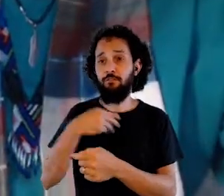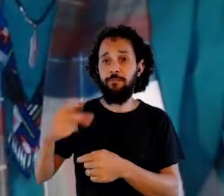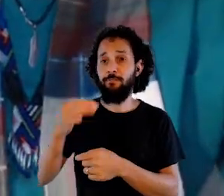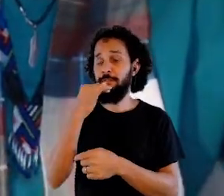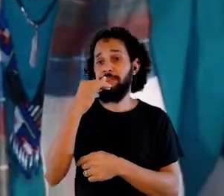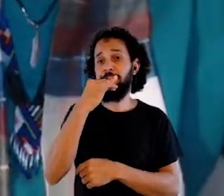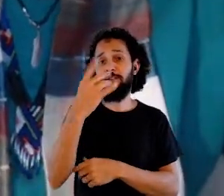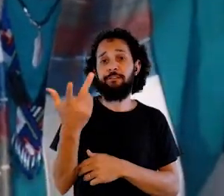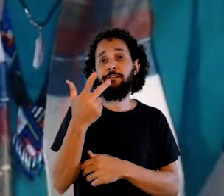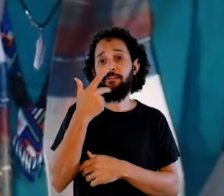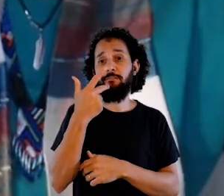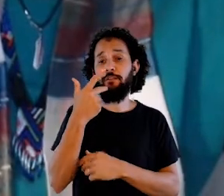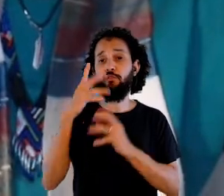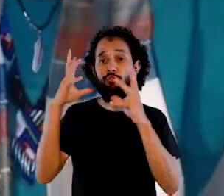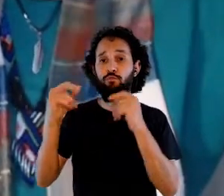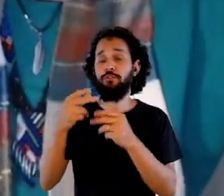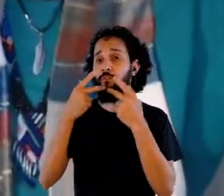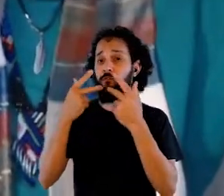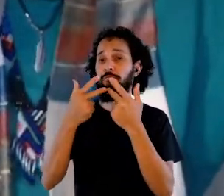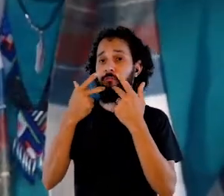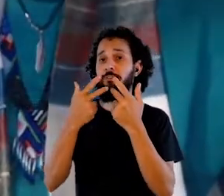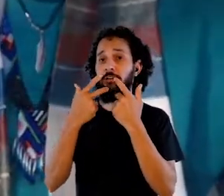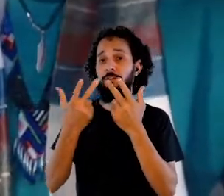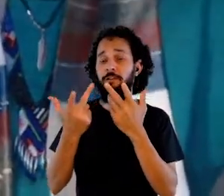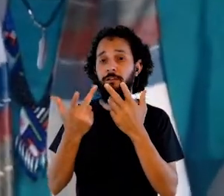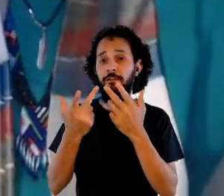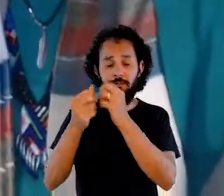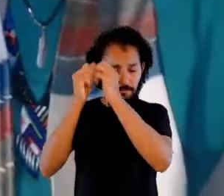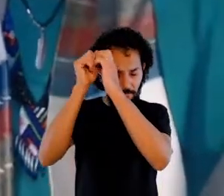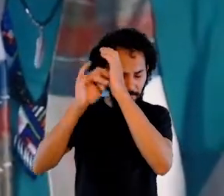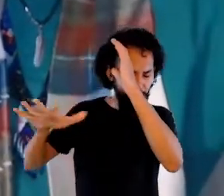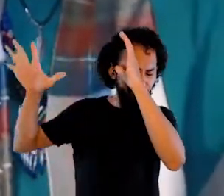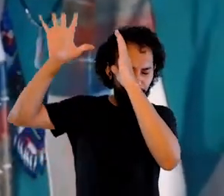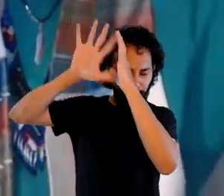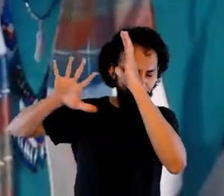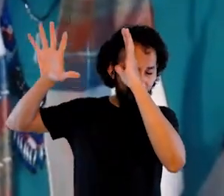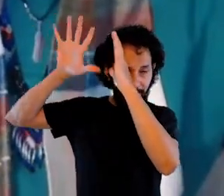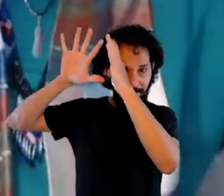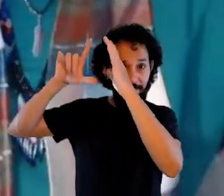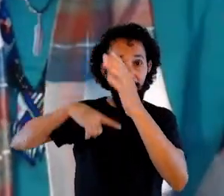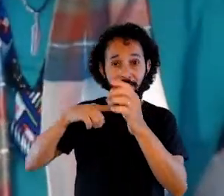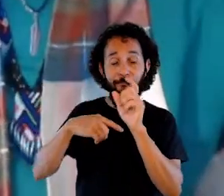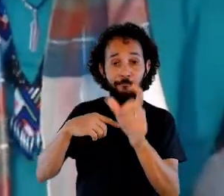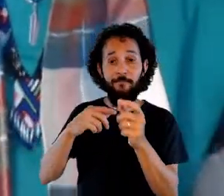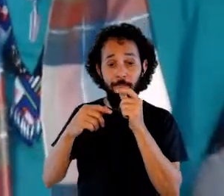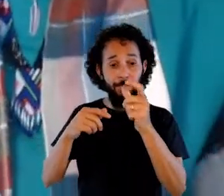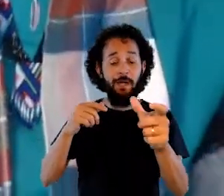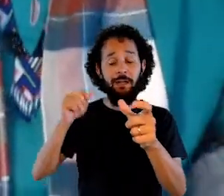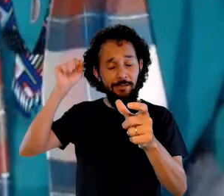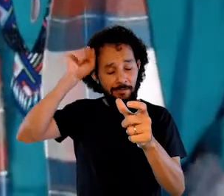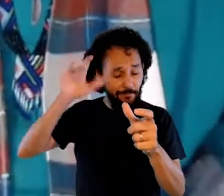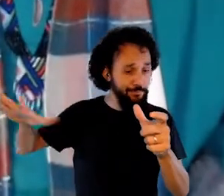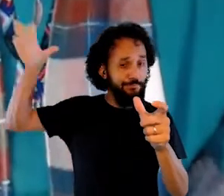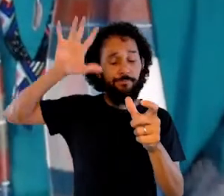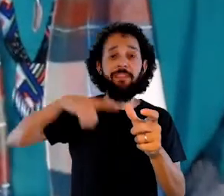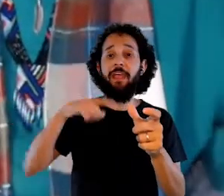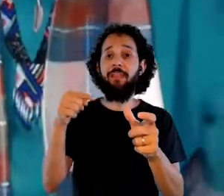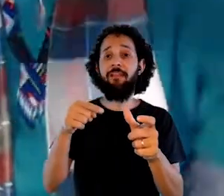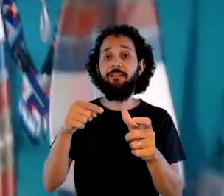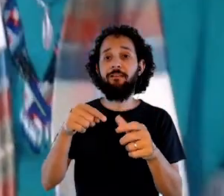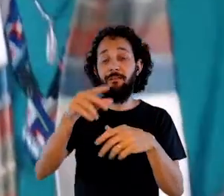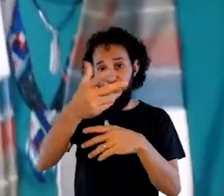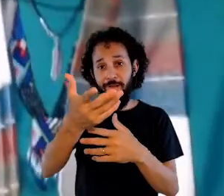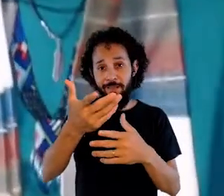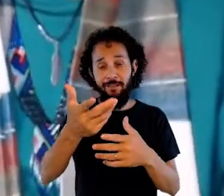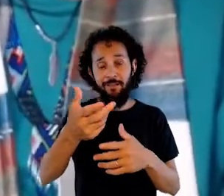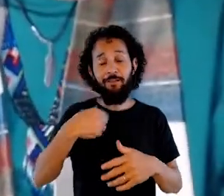falo, penso e ouço, gera uma imagem mental. Olha onde vai parar a coisa. Assim, quando você pensa, por exemplo, se eu pensar assim, pensa na